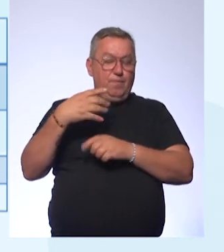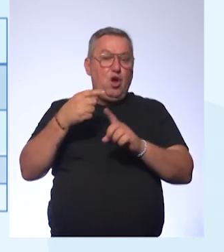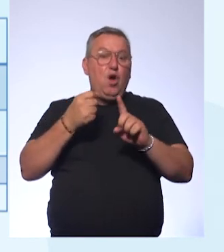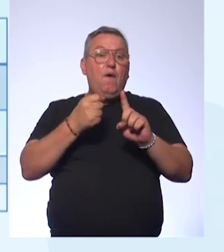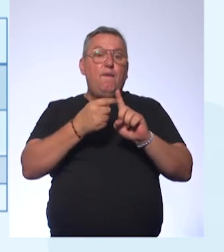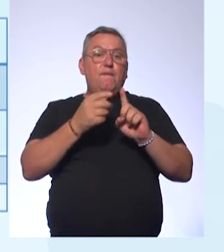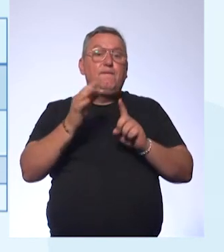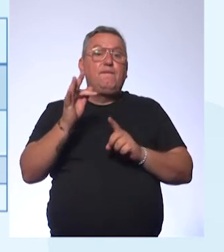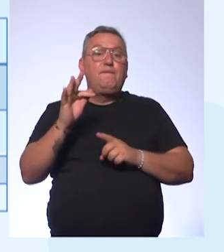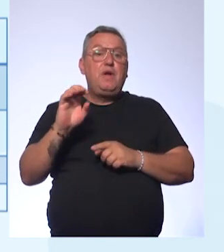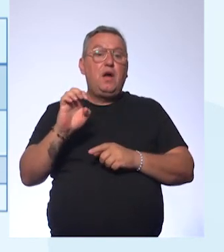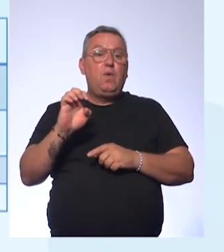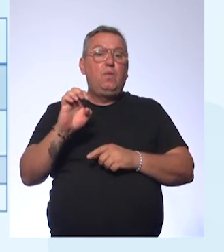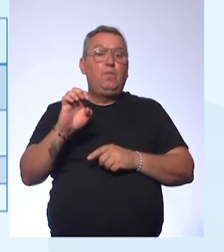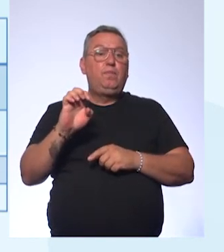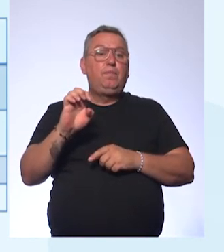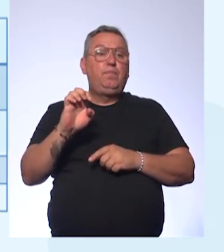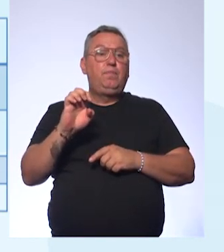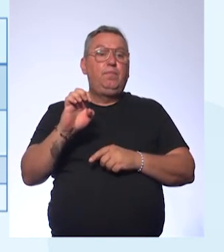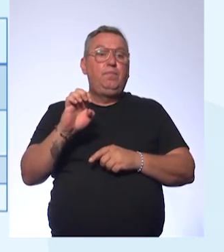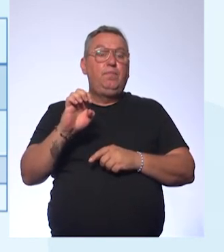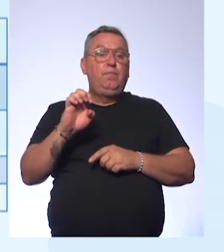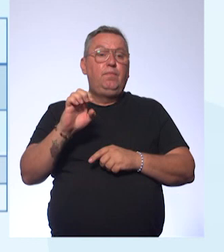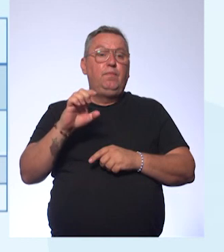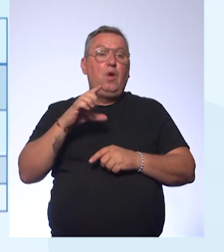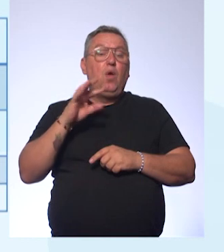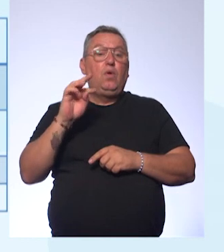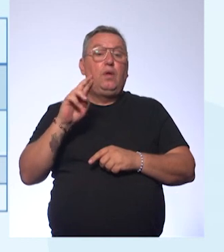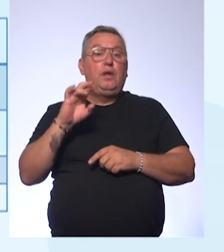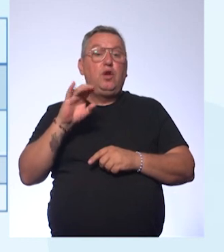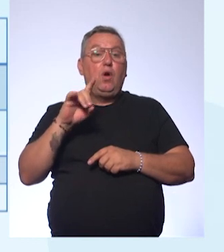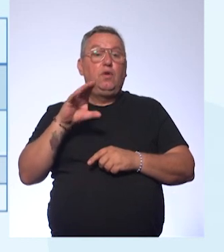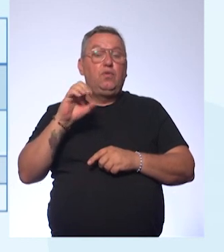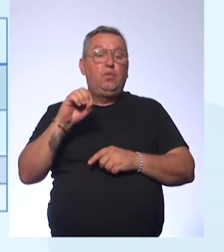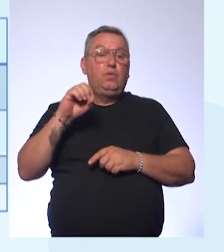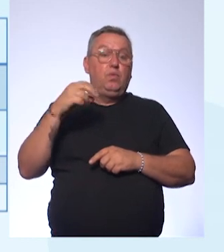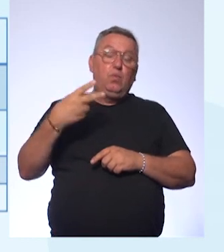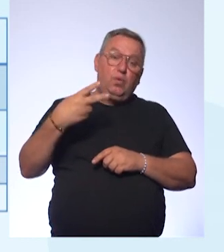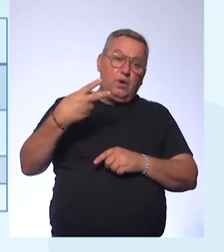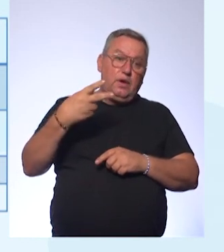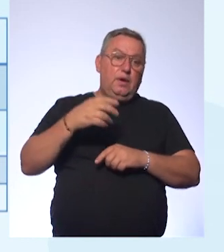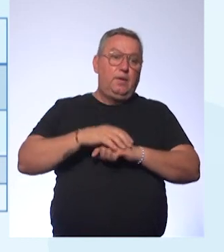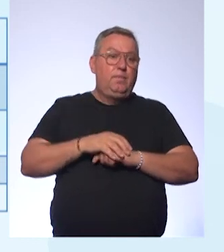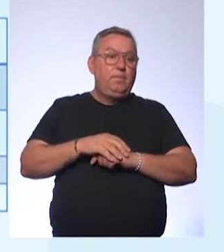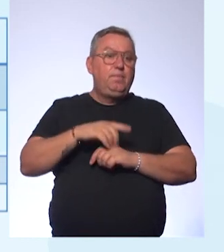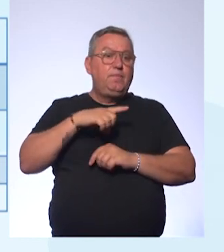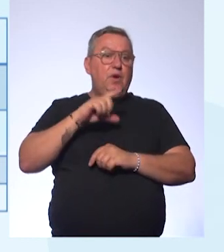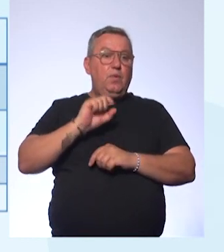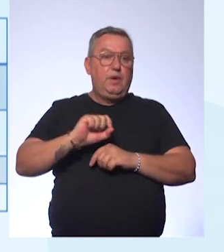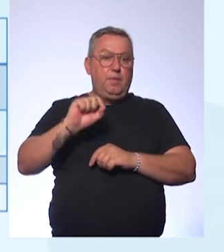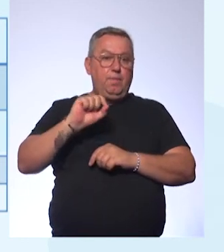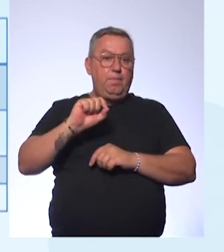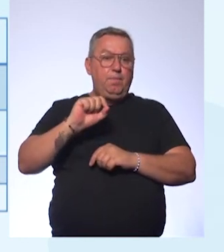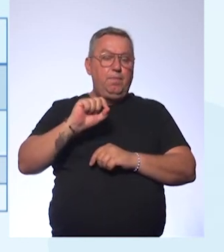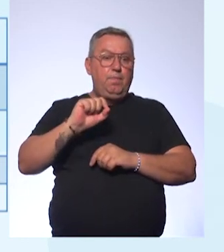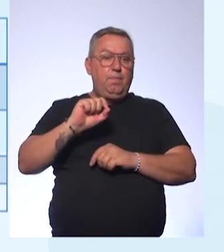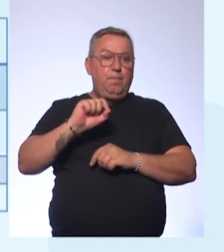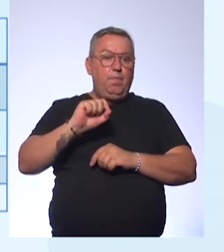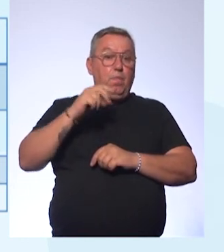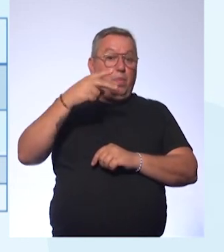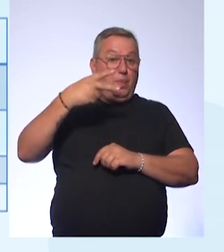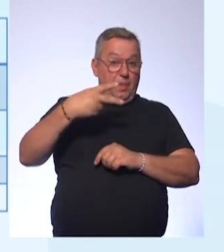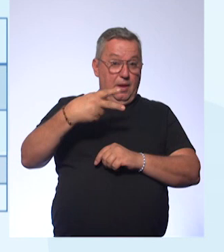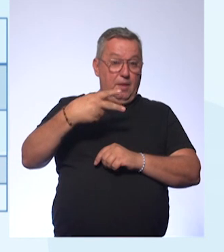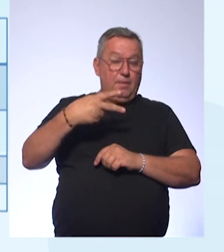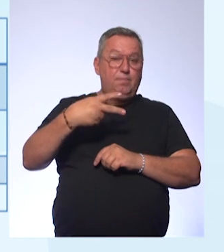nós temos então o trióxido de ferro, ou óxido de ferro 3, nós temos ali, são